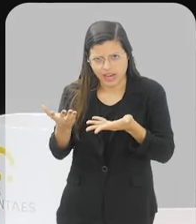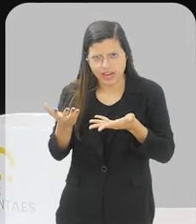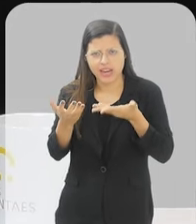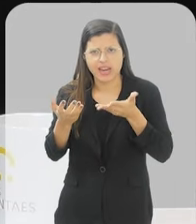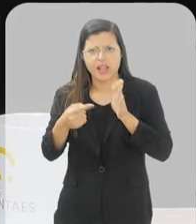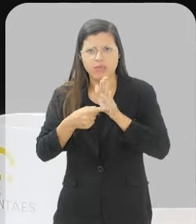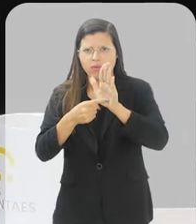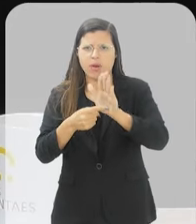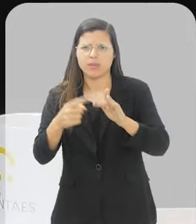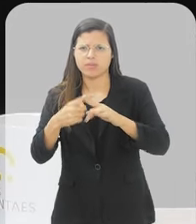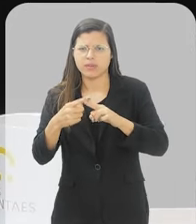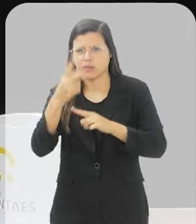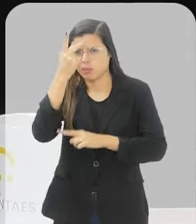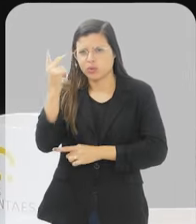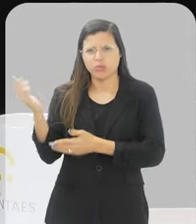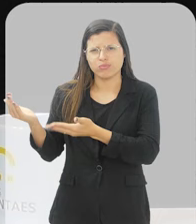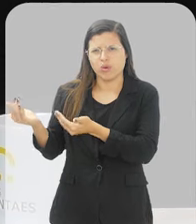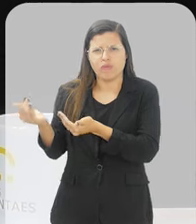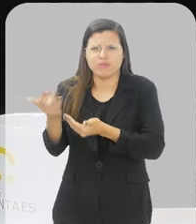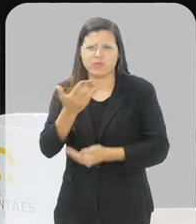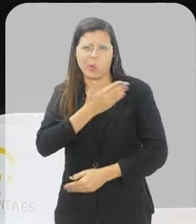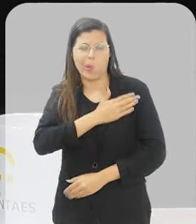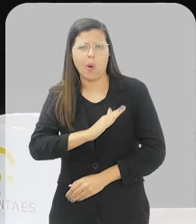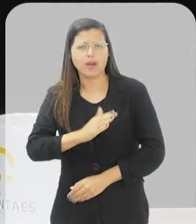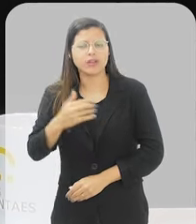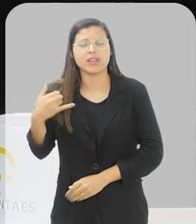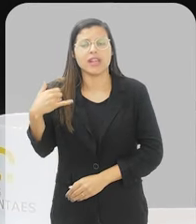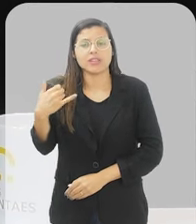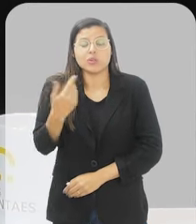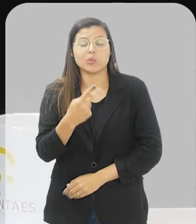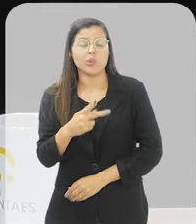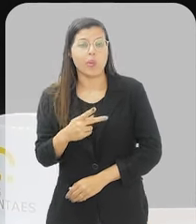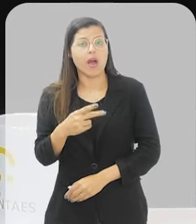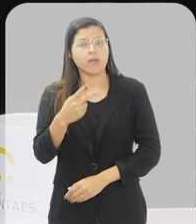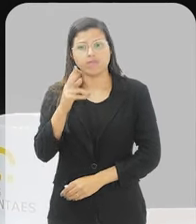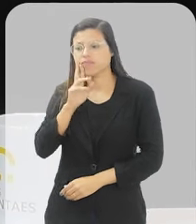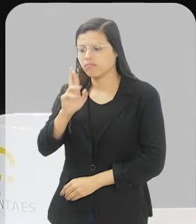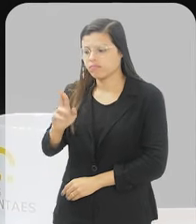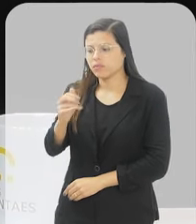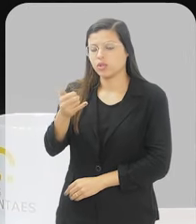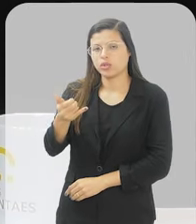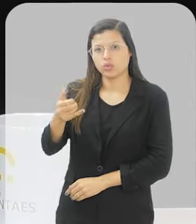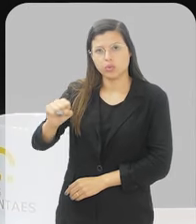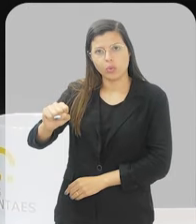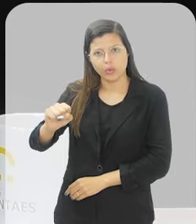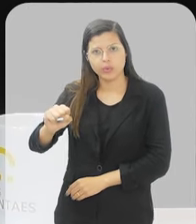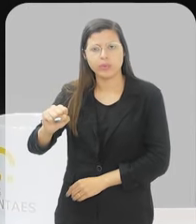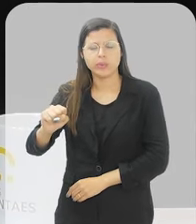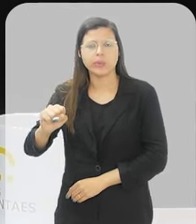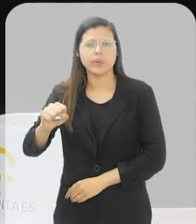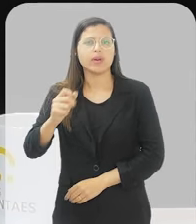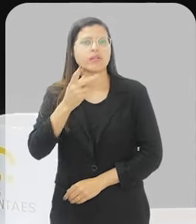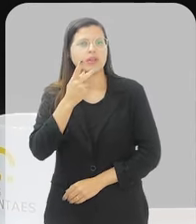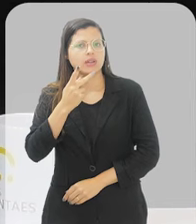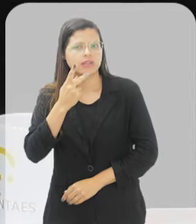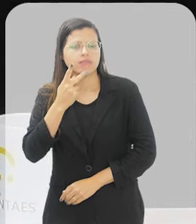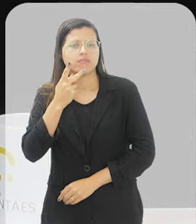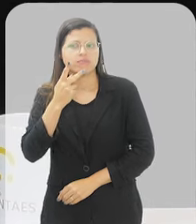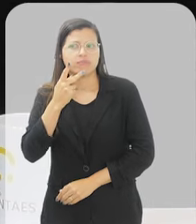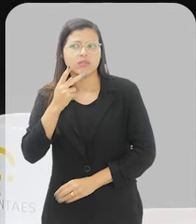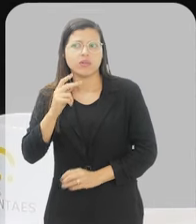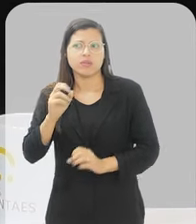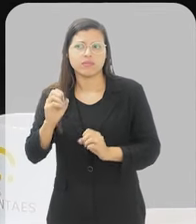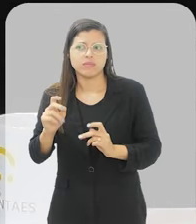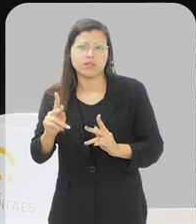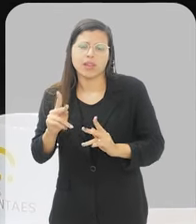geralmente uma pessoa jovem não quer desfilar de destaque. Quantos anos você tem? Eu falei assim, eu tenho 18. Aí eles falaram assim, ah, sim. As pessoas